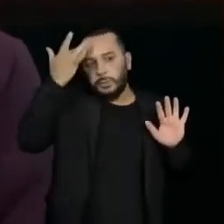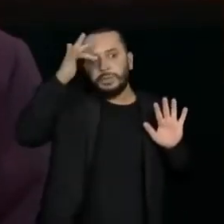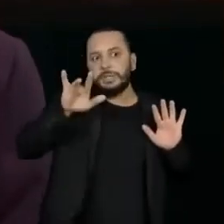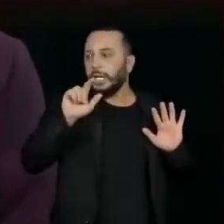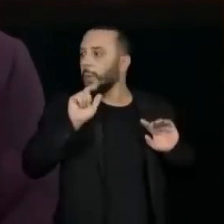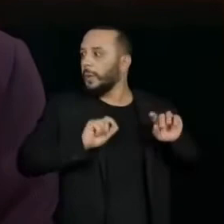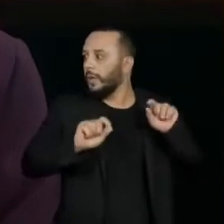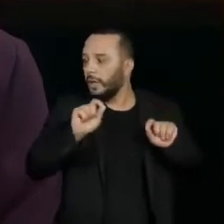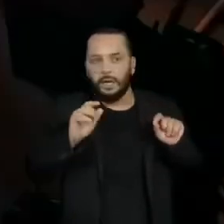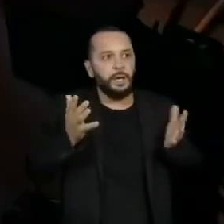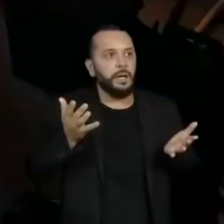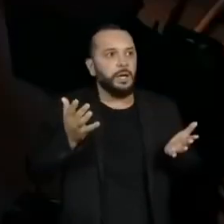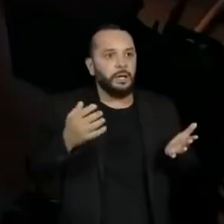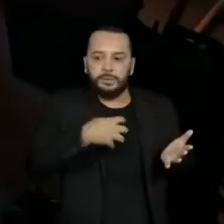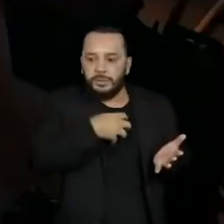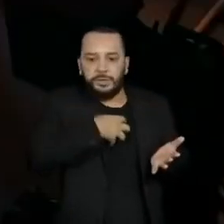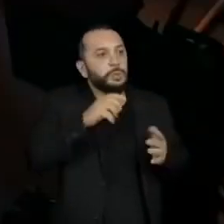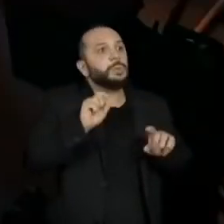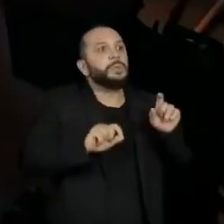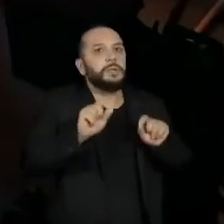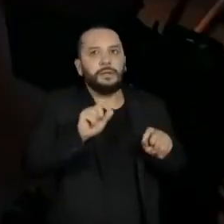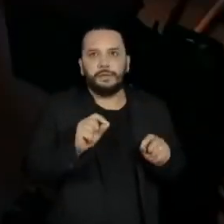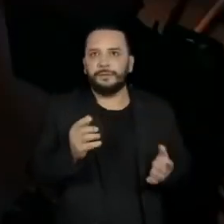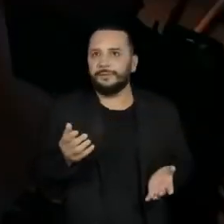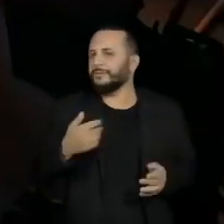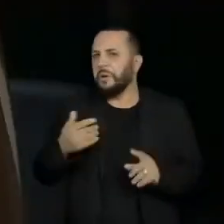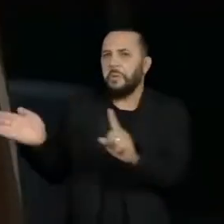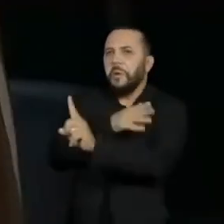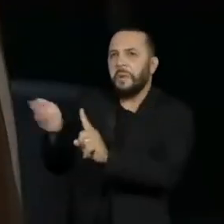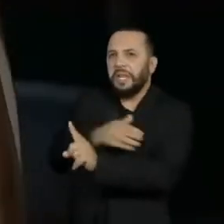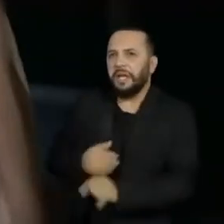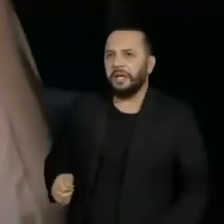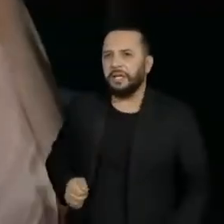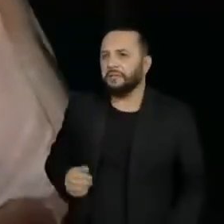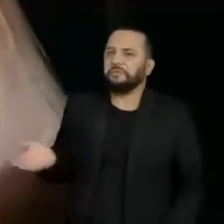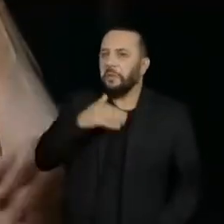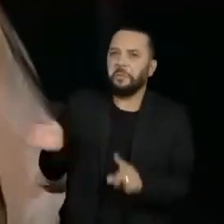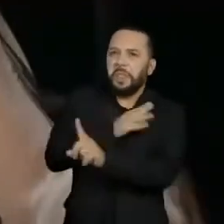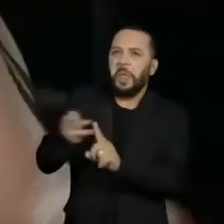o que dizer. O que, que eu estou sentindo? Vamos bater. Vamos bater. Pega o